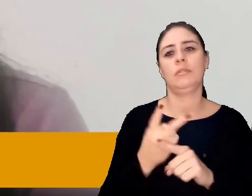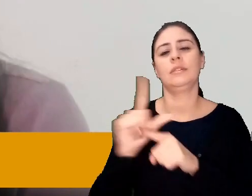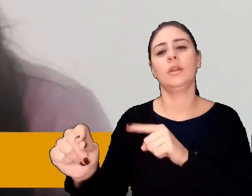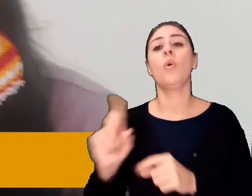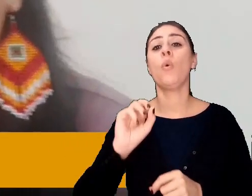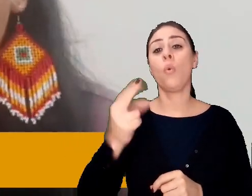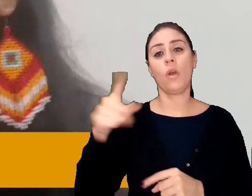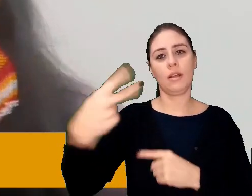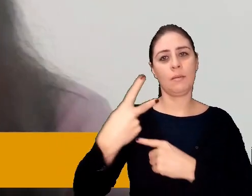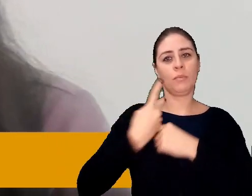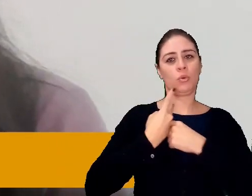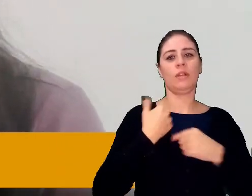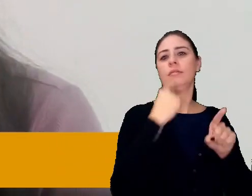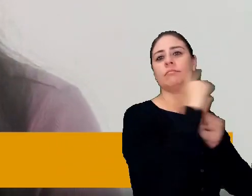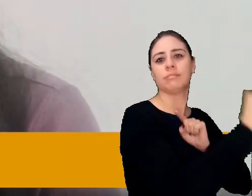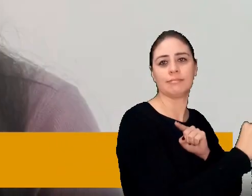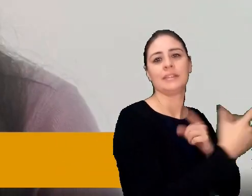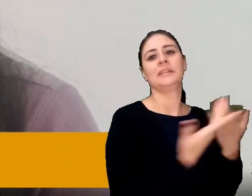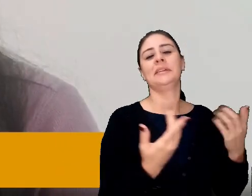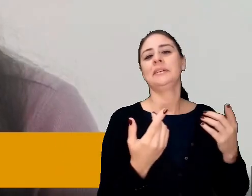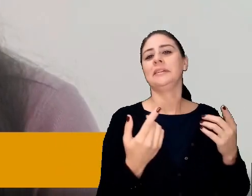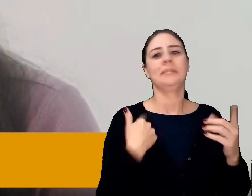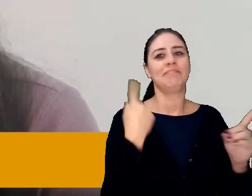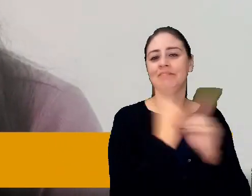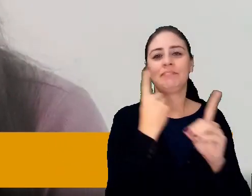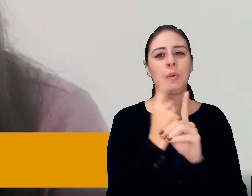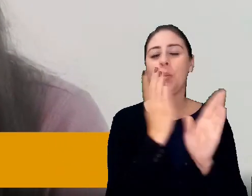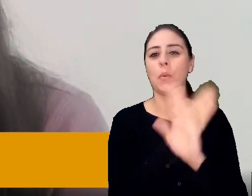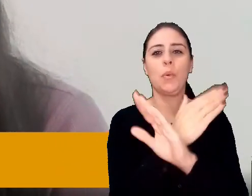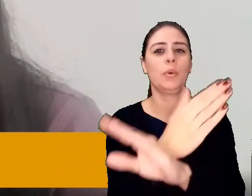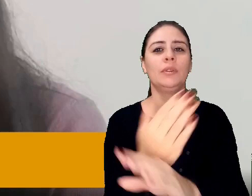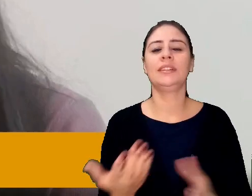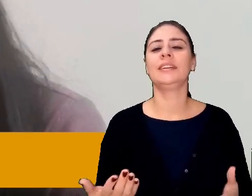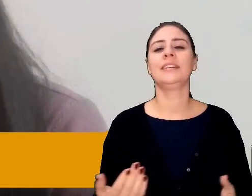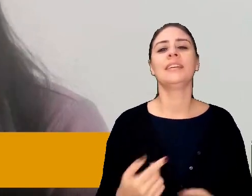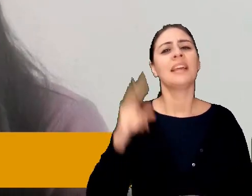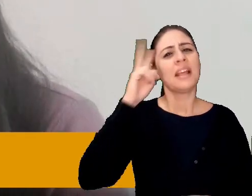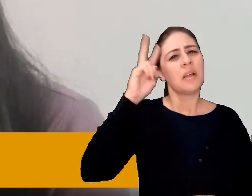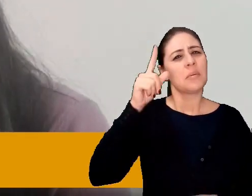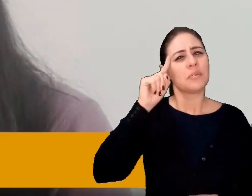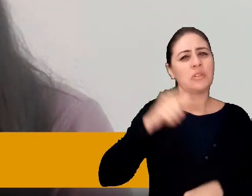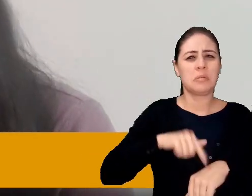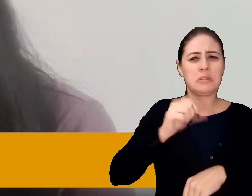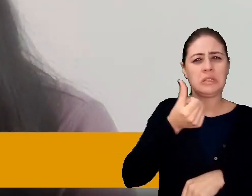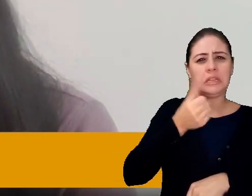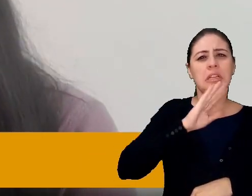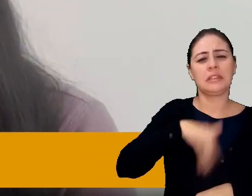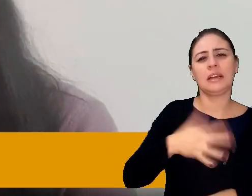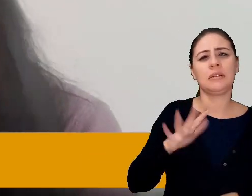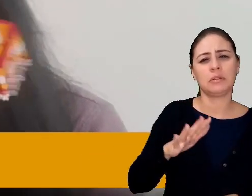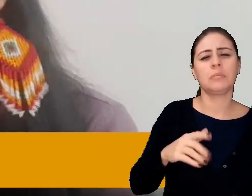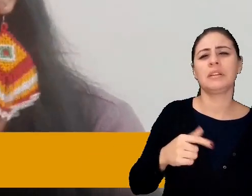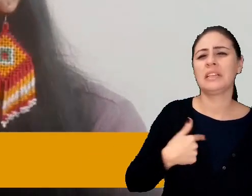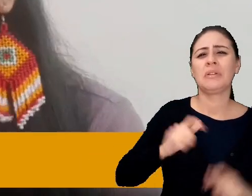ela me procurava, eu tinha acabado de sair. E daí eu lembro que um dia era mais ou menos 6 horas da tarde, e eu falei assim, não, hoje eu vou atrás. Tava muito mal, assim,